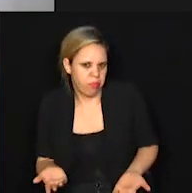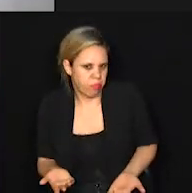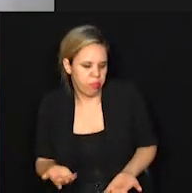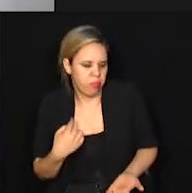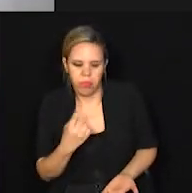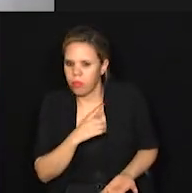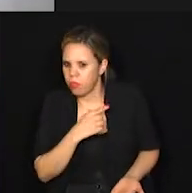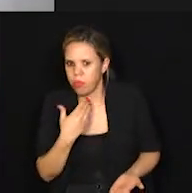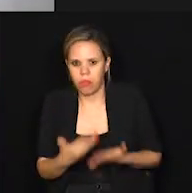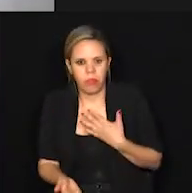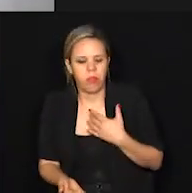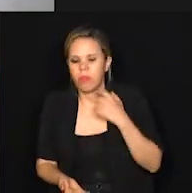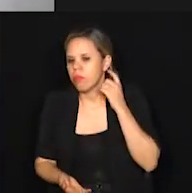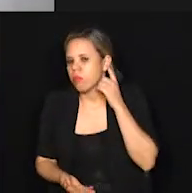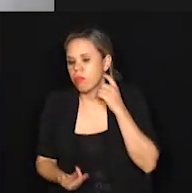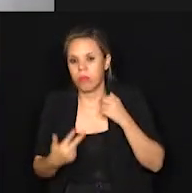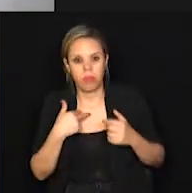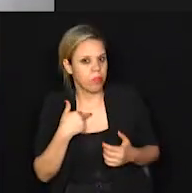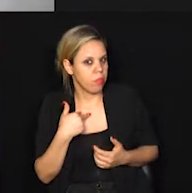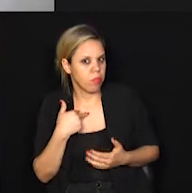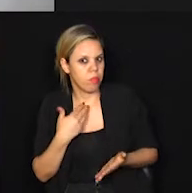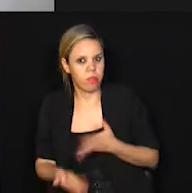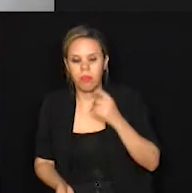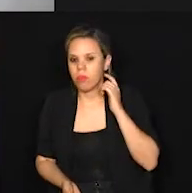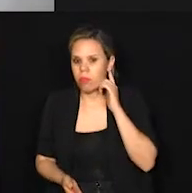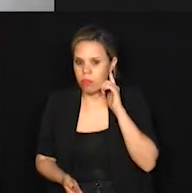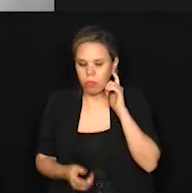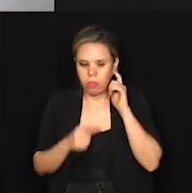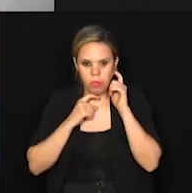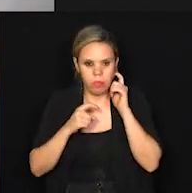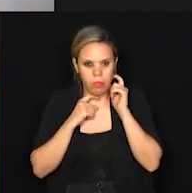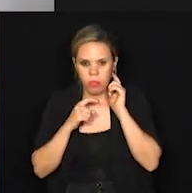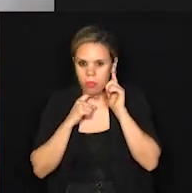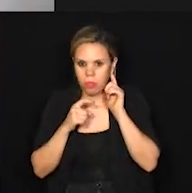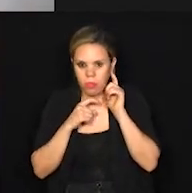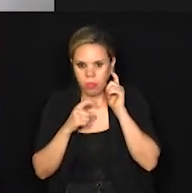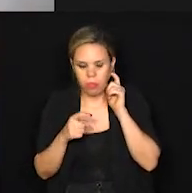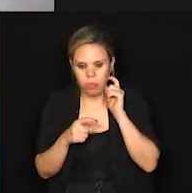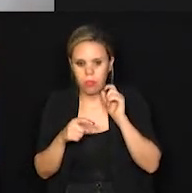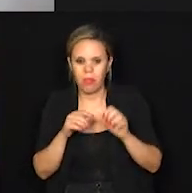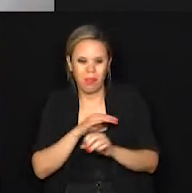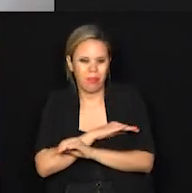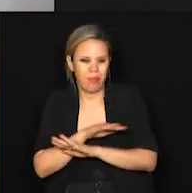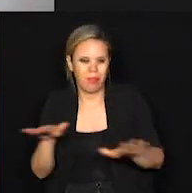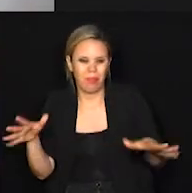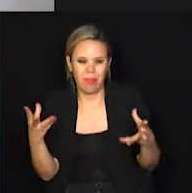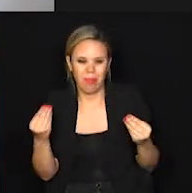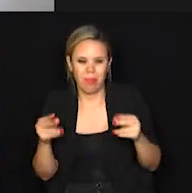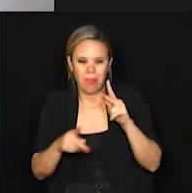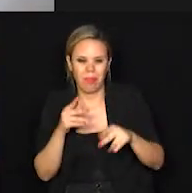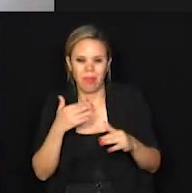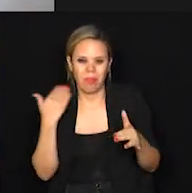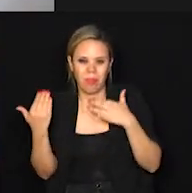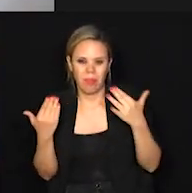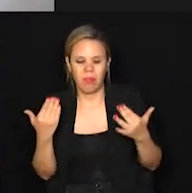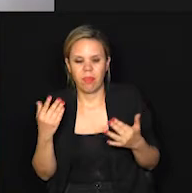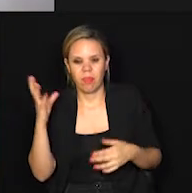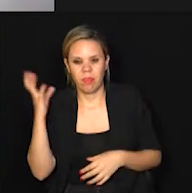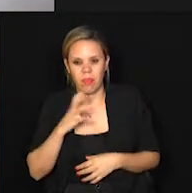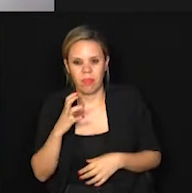não podemos mais perder mais ninguém, sabe? Já basta o que nós já perdemos. E isso é muito